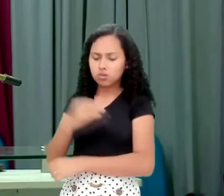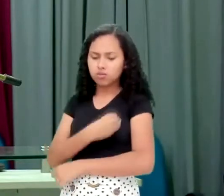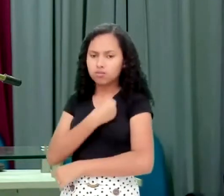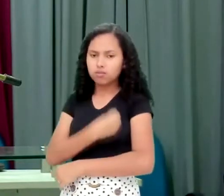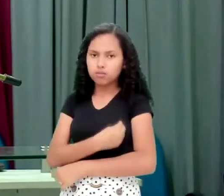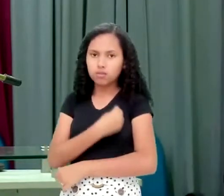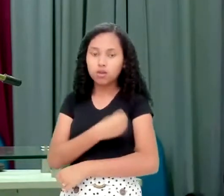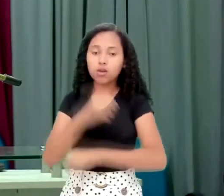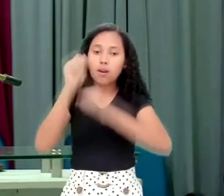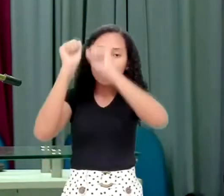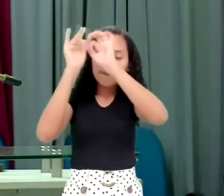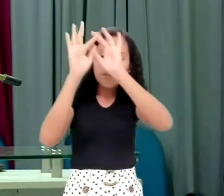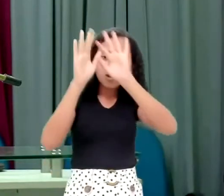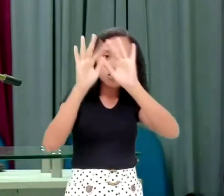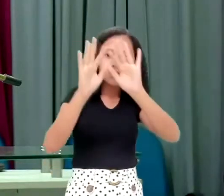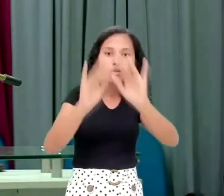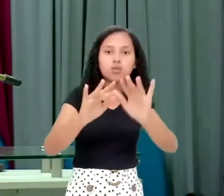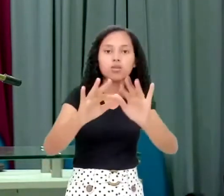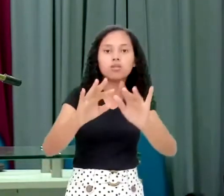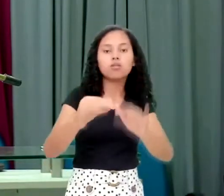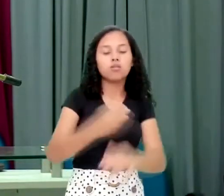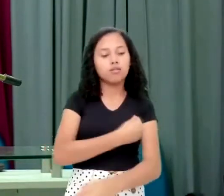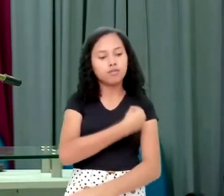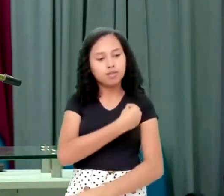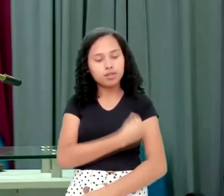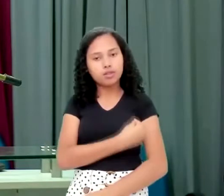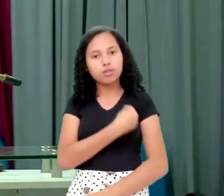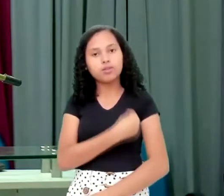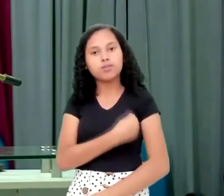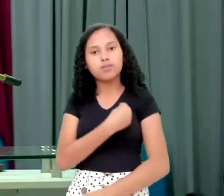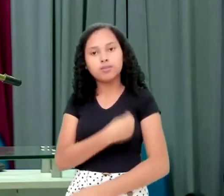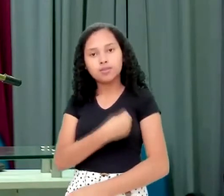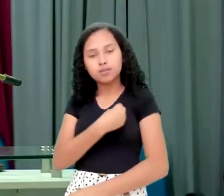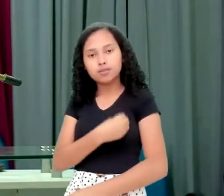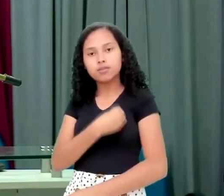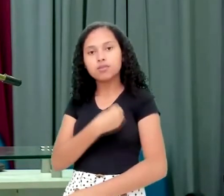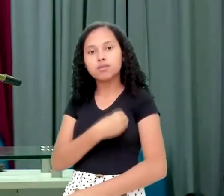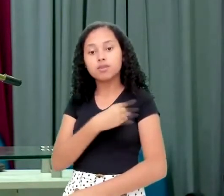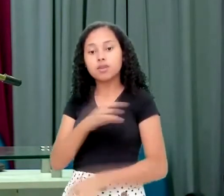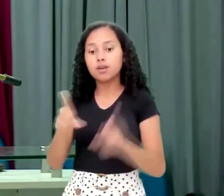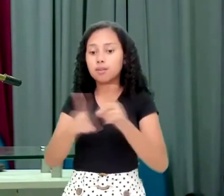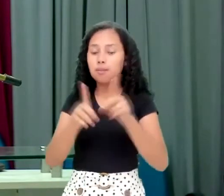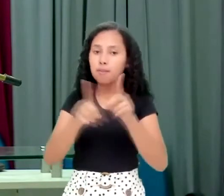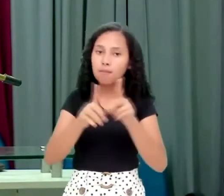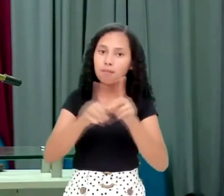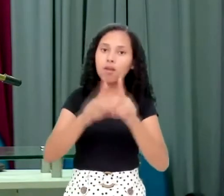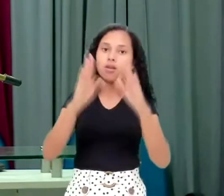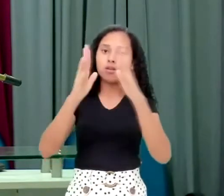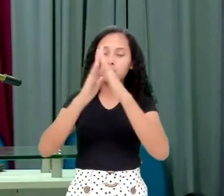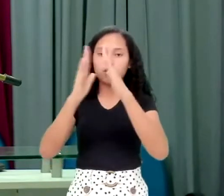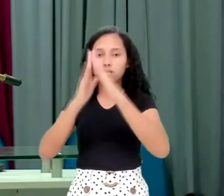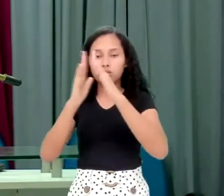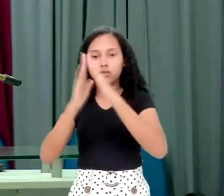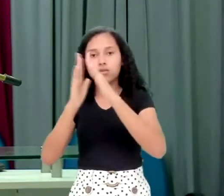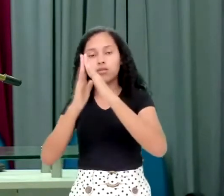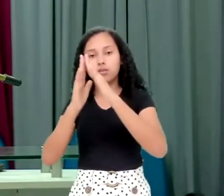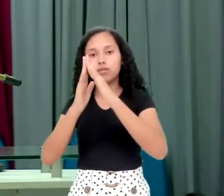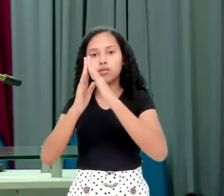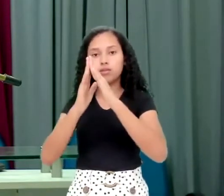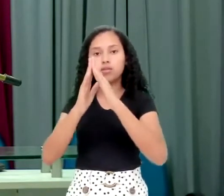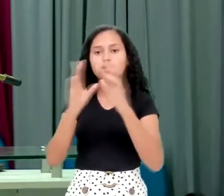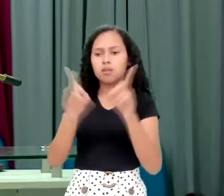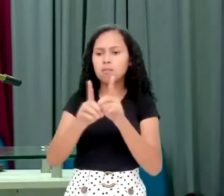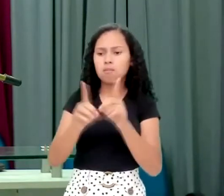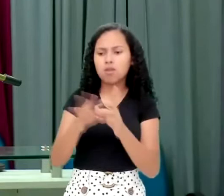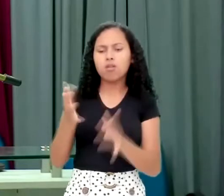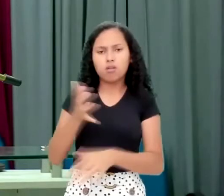seja, abençoando a vida dele, abençoando a sua casa e abençoando os seus